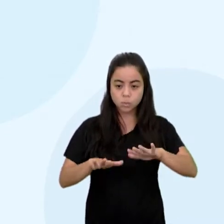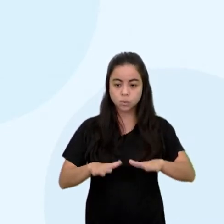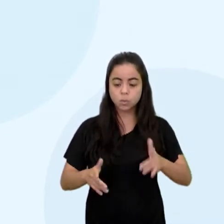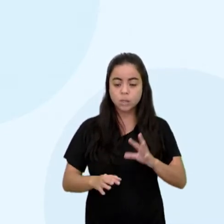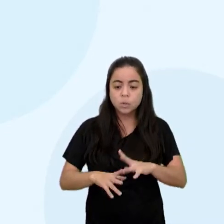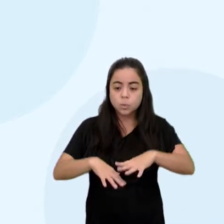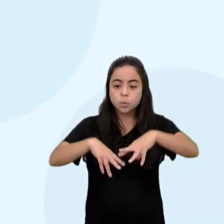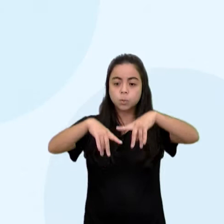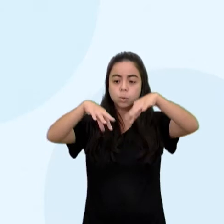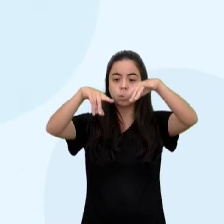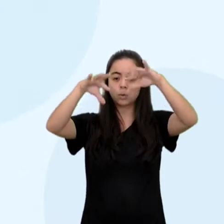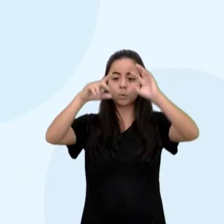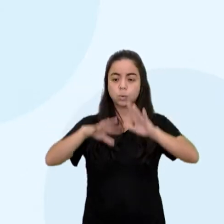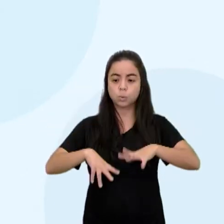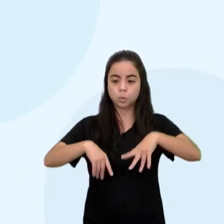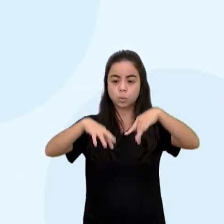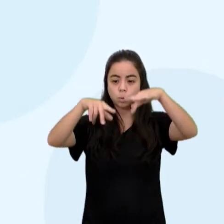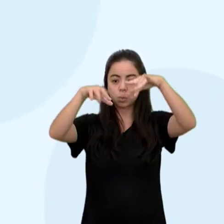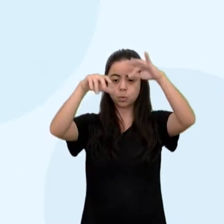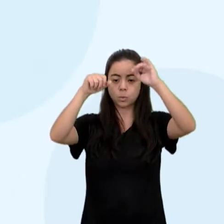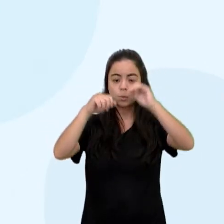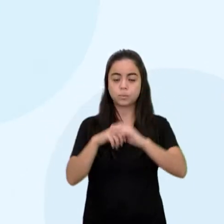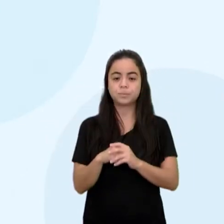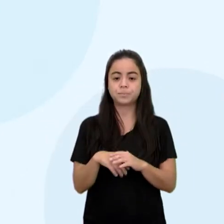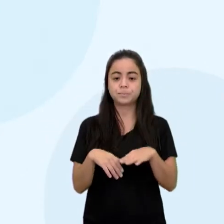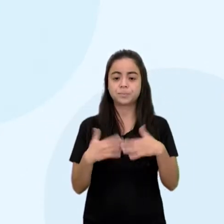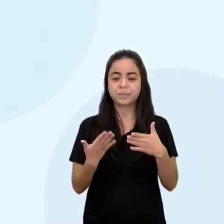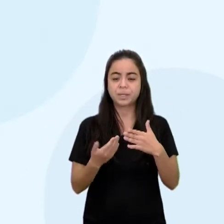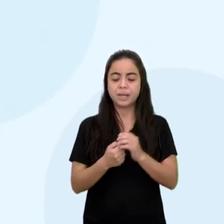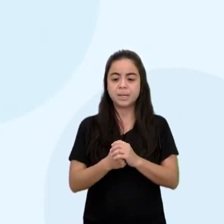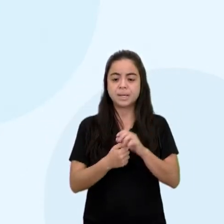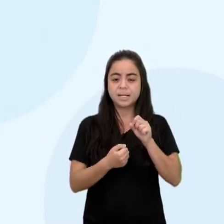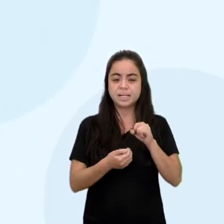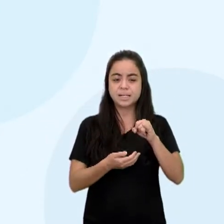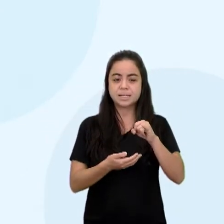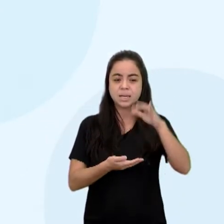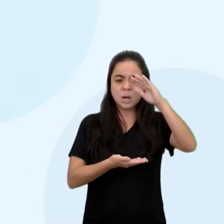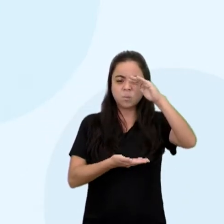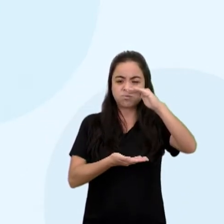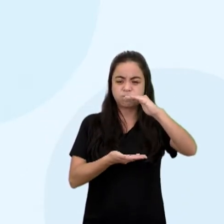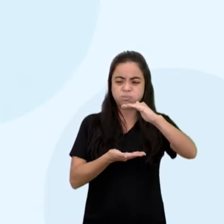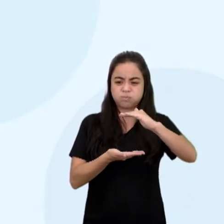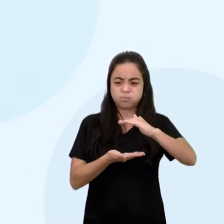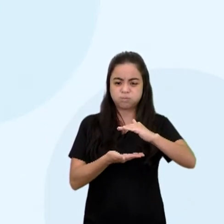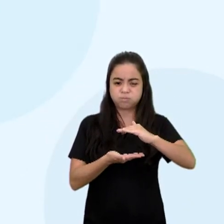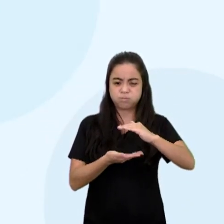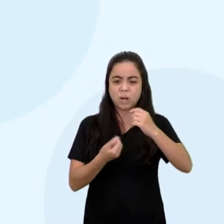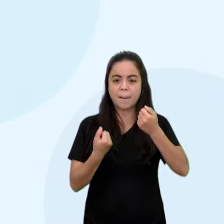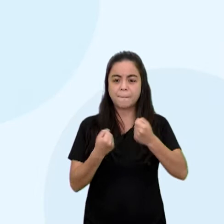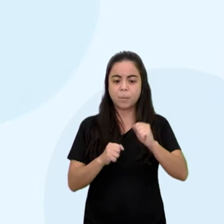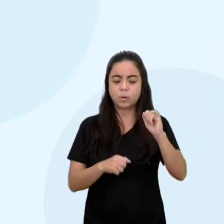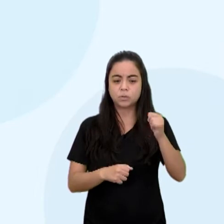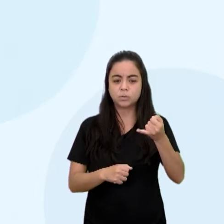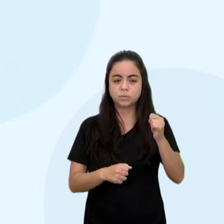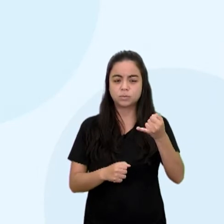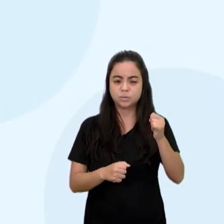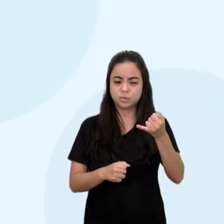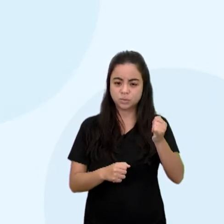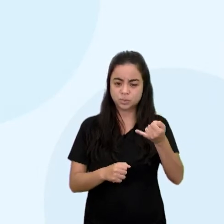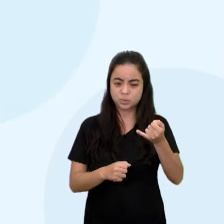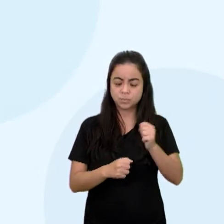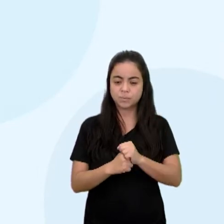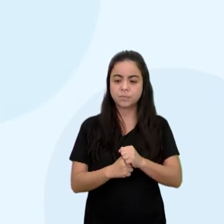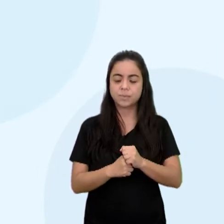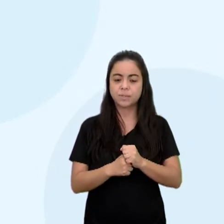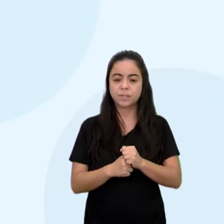certo? Então, o vapor de água sob alta pressão e alta velocidade, ela pode ser aproveitado de uma forma